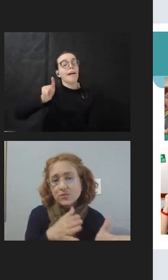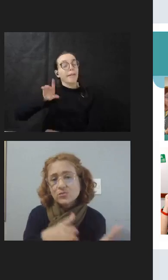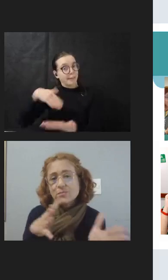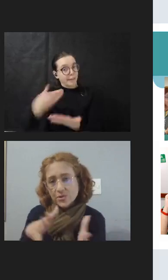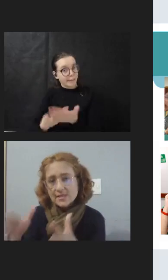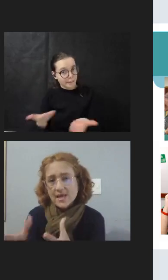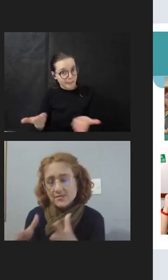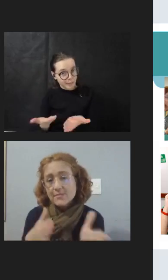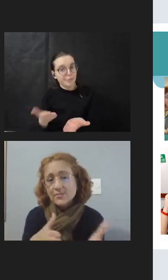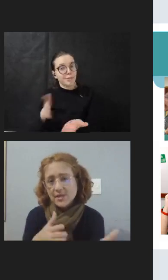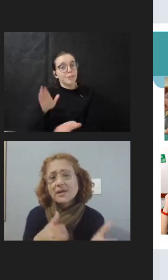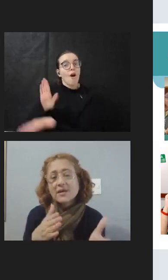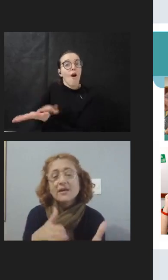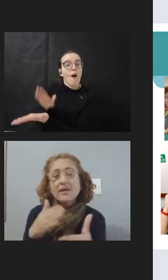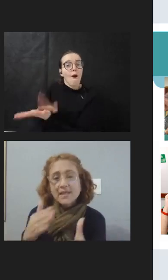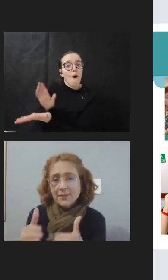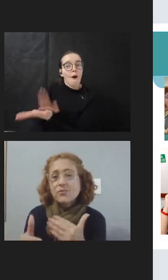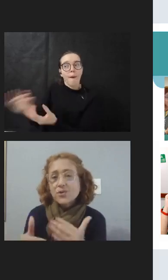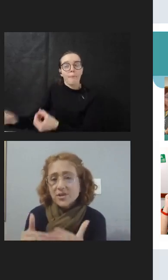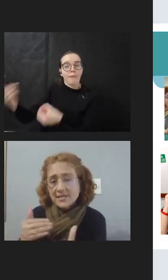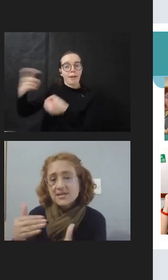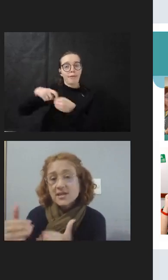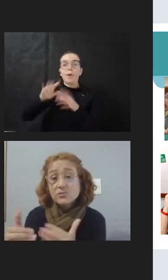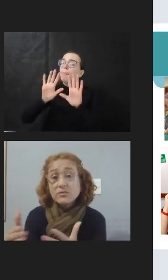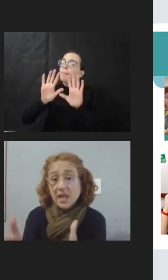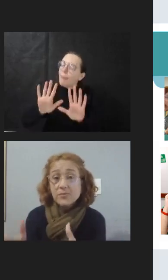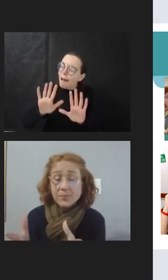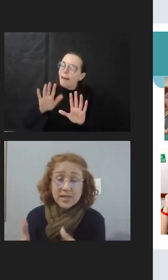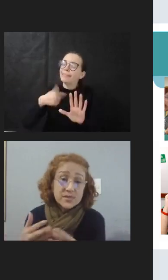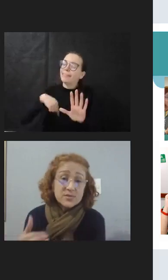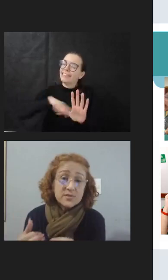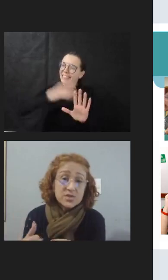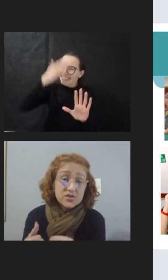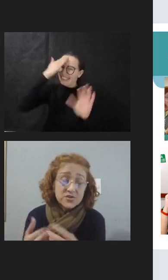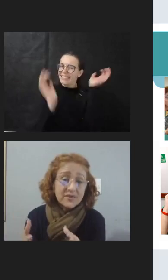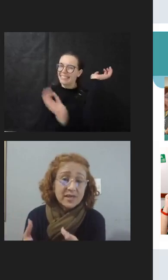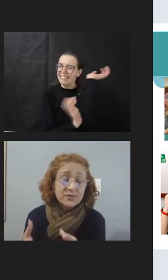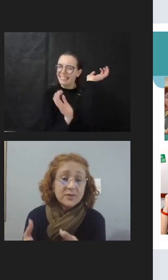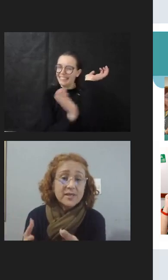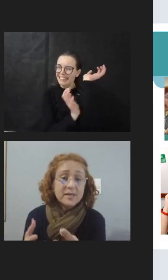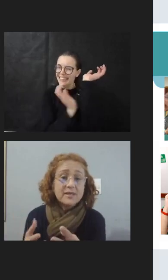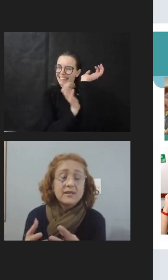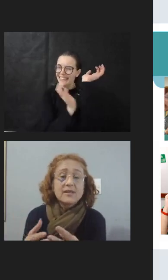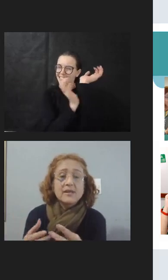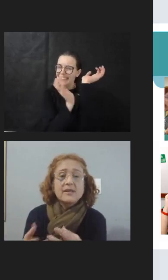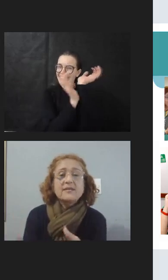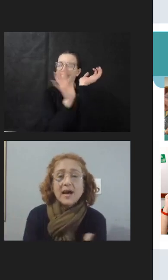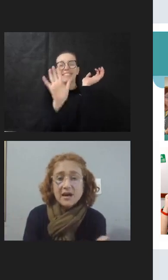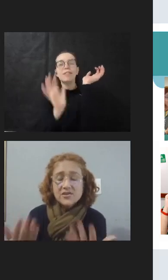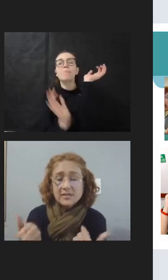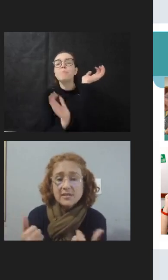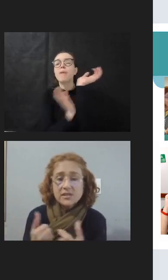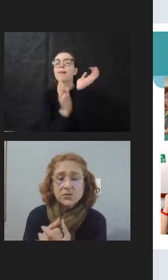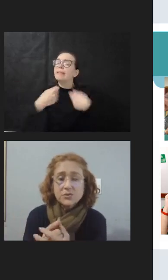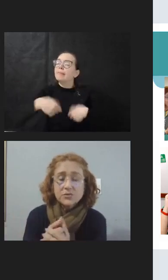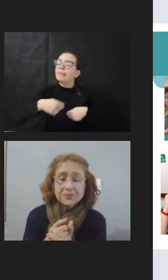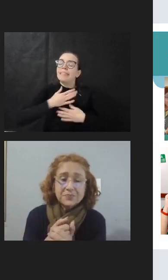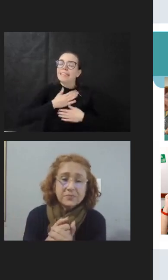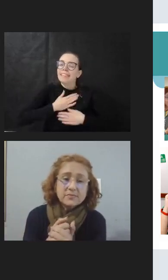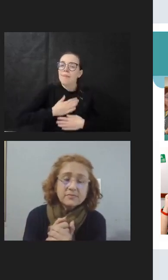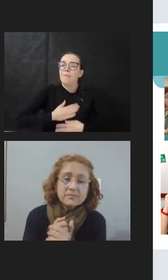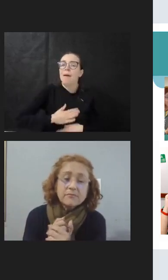é todo um processo, tem uma burocracia e um tempo para que isso seja de fato, haja esse